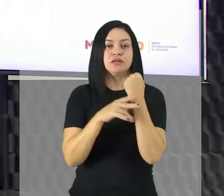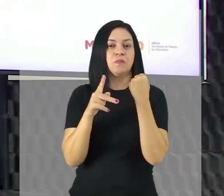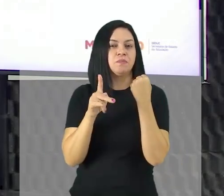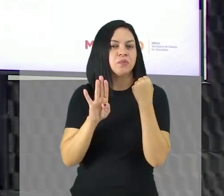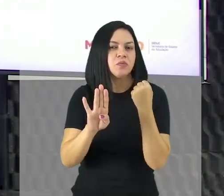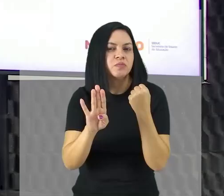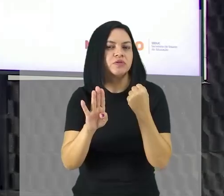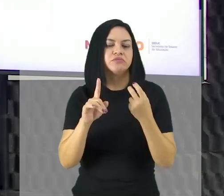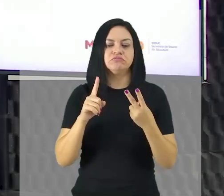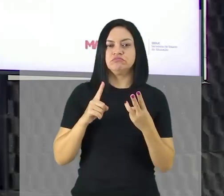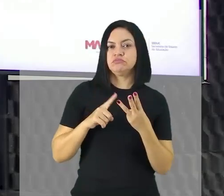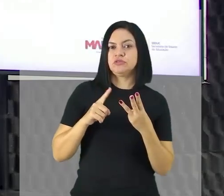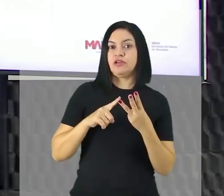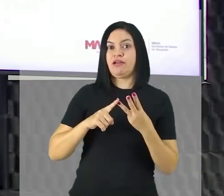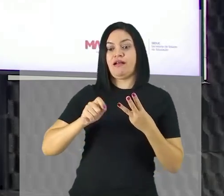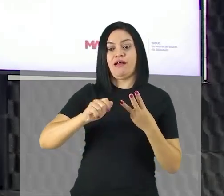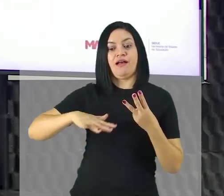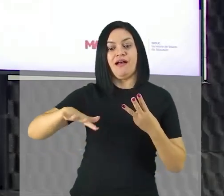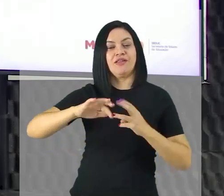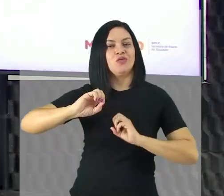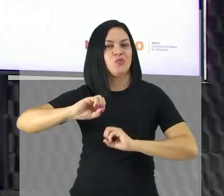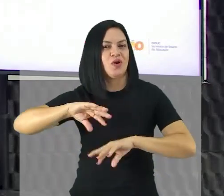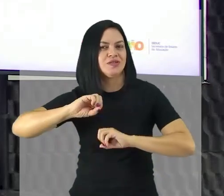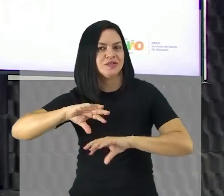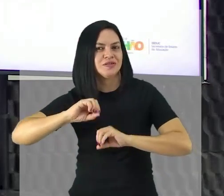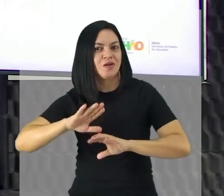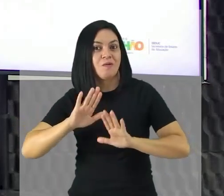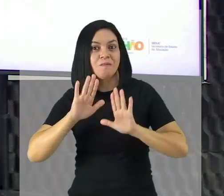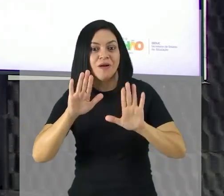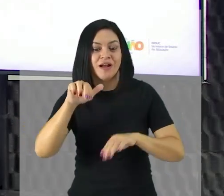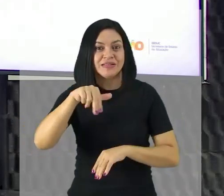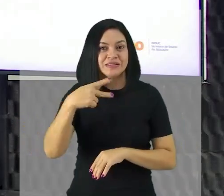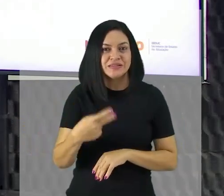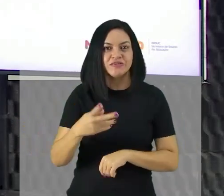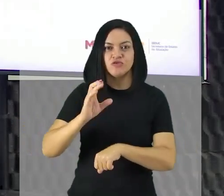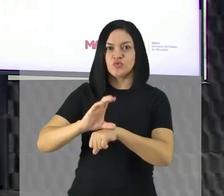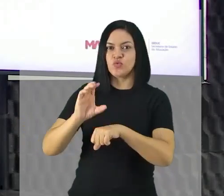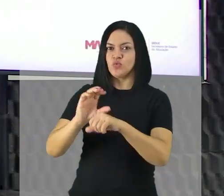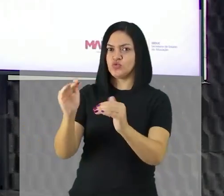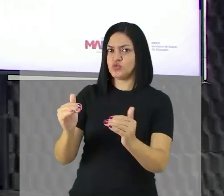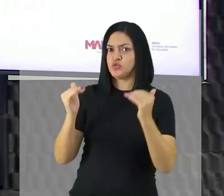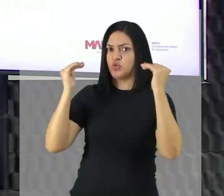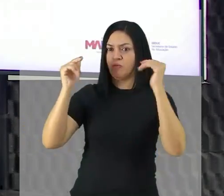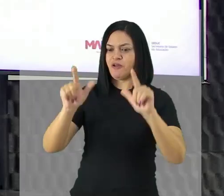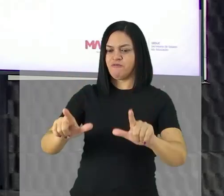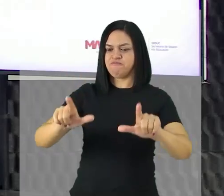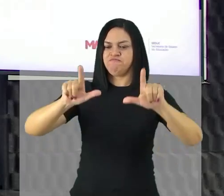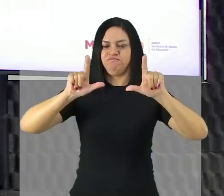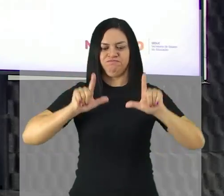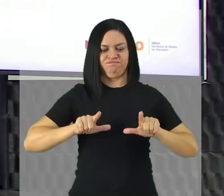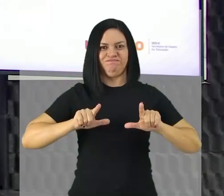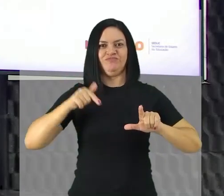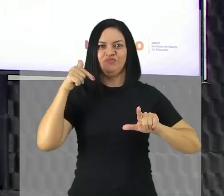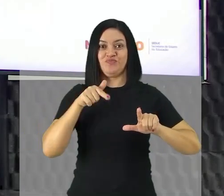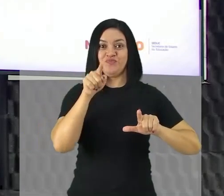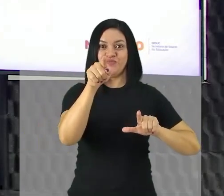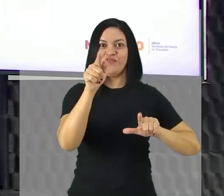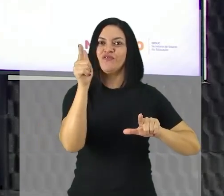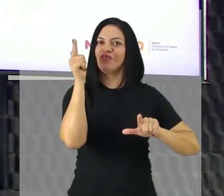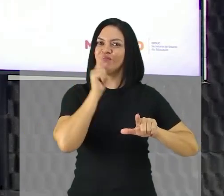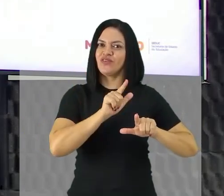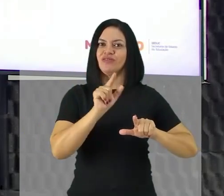pública, fazer para a área de educação, mas esse curso superior vai lhe dar um know-how para